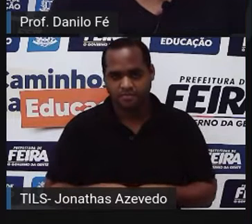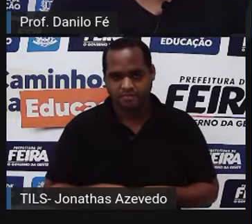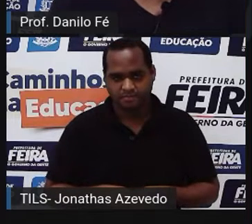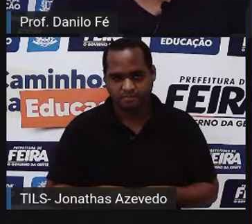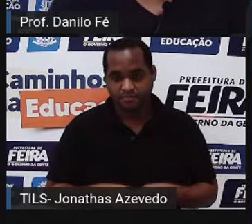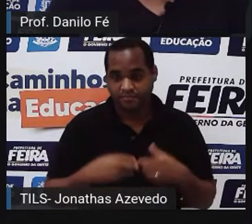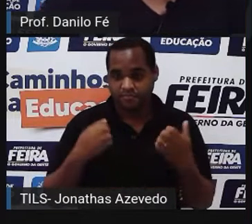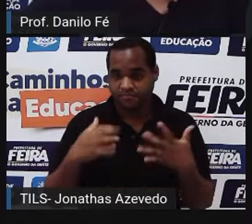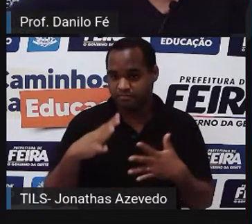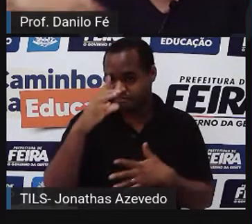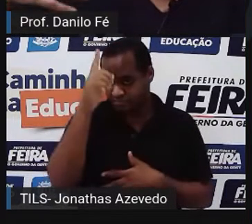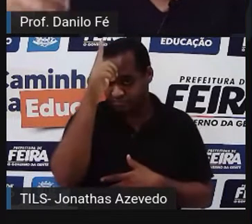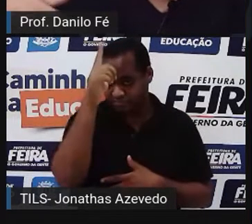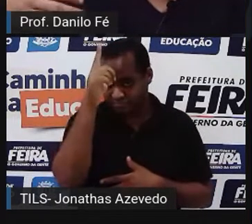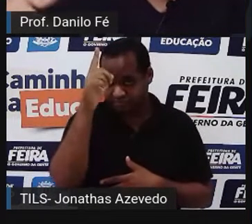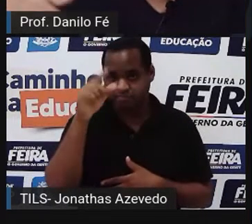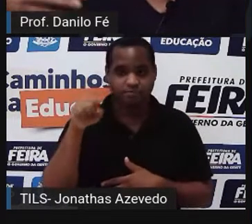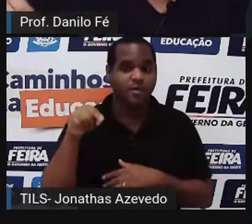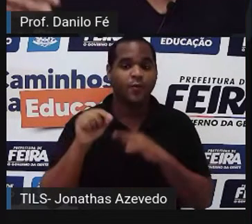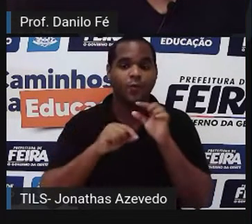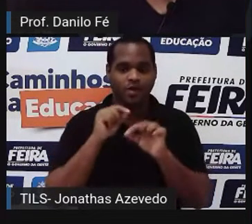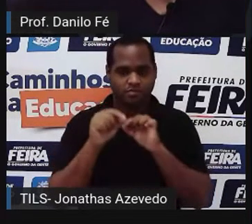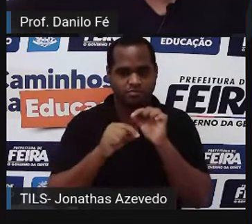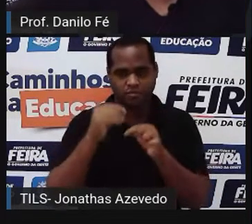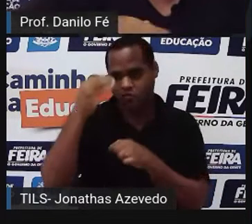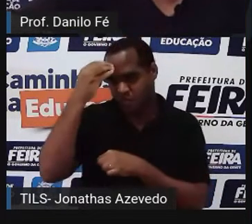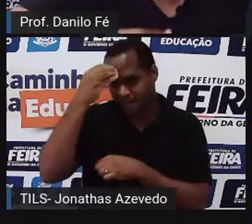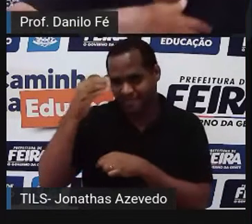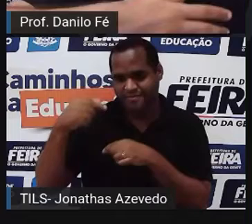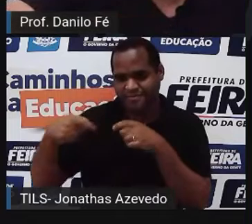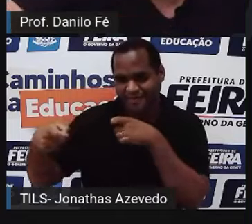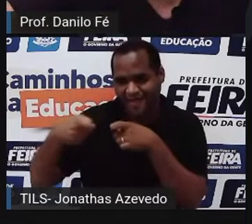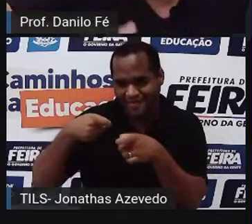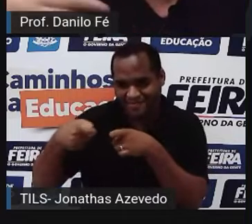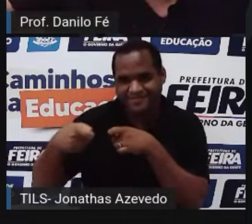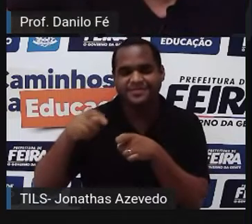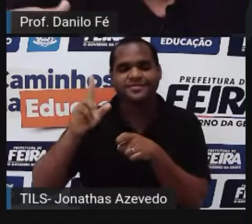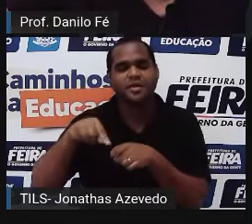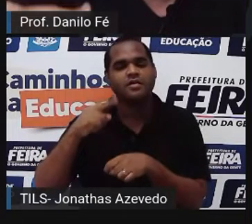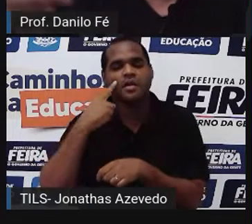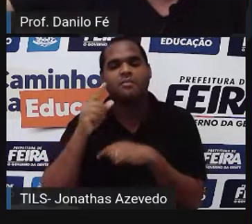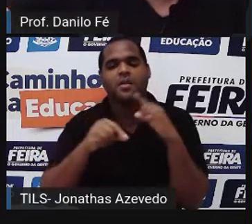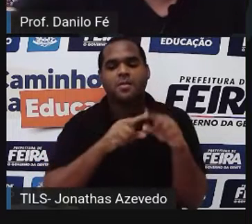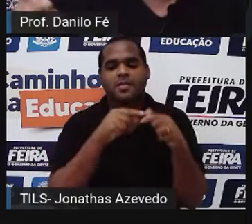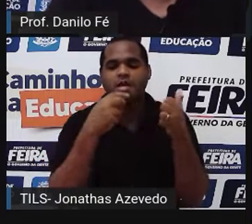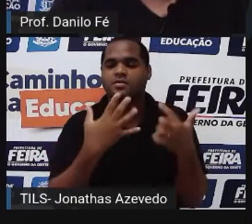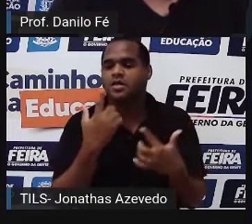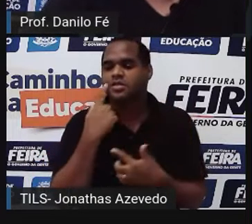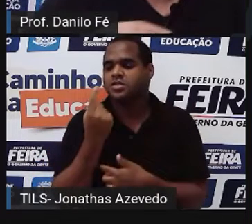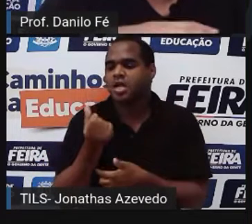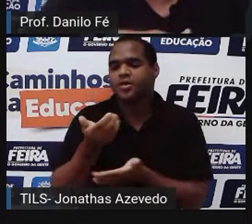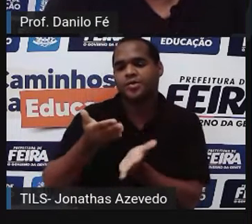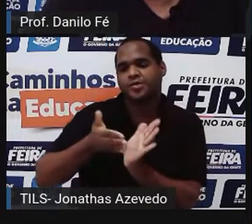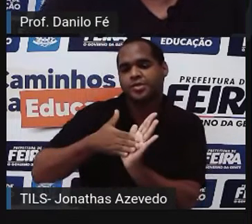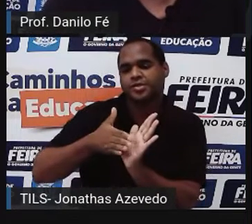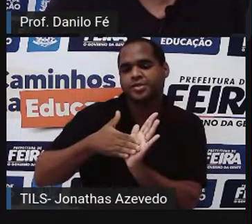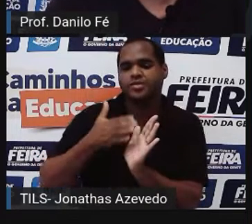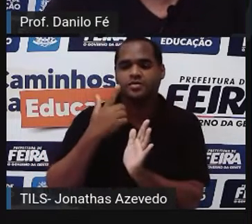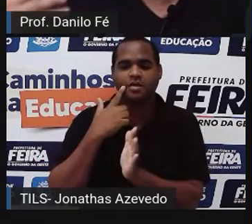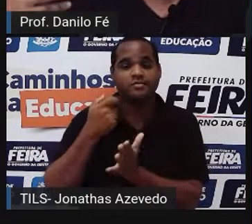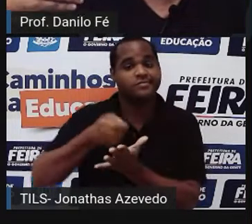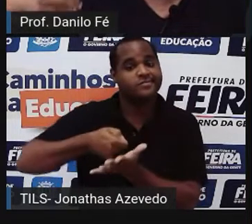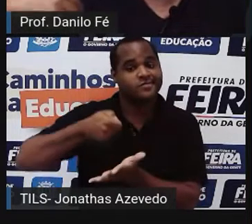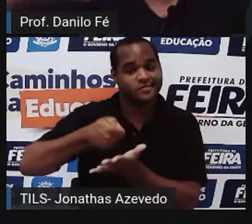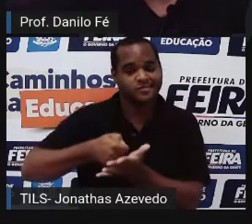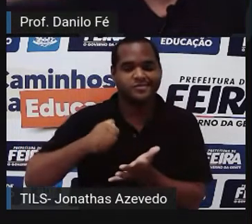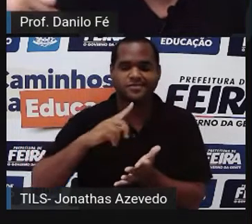os alemães eram os culpados da guerra, tinham que ceder território, ceder dinheiro, um tratado humilhante. E